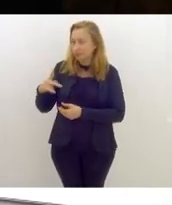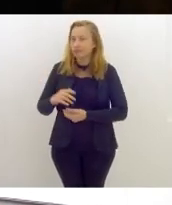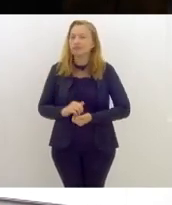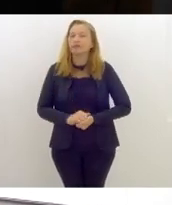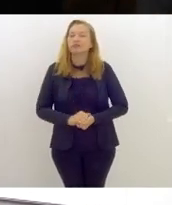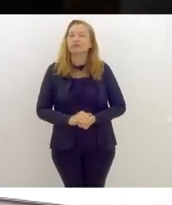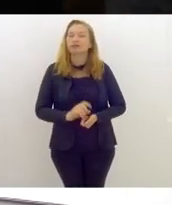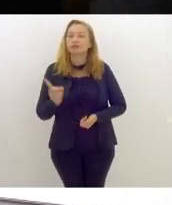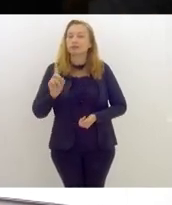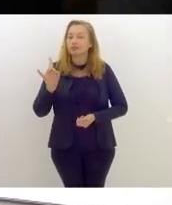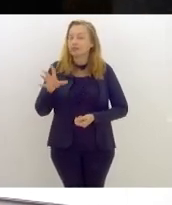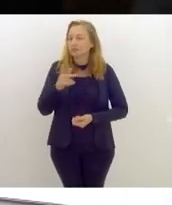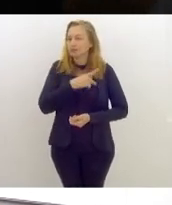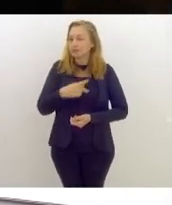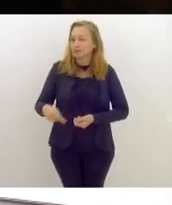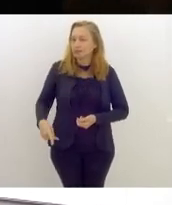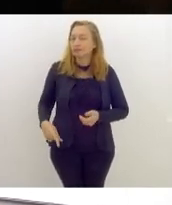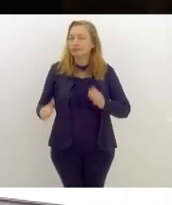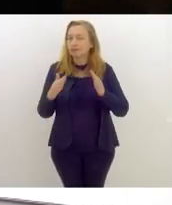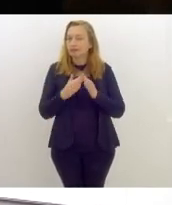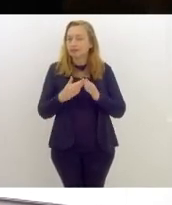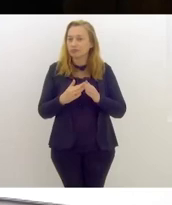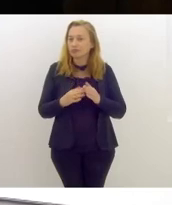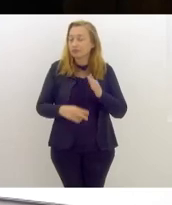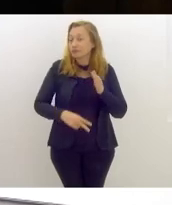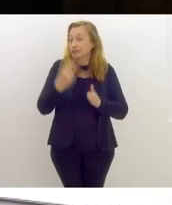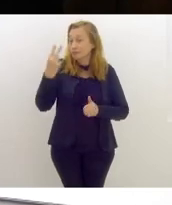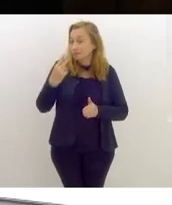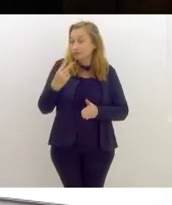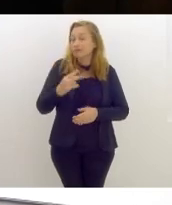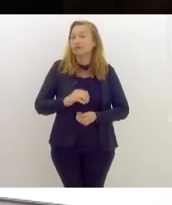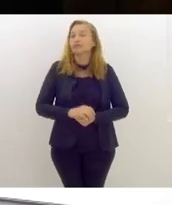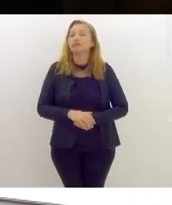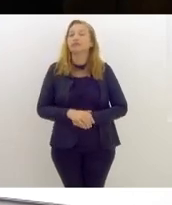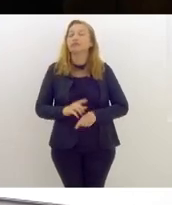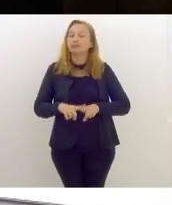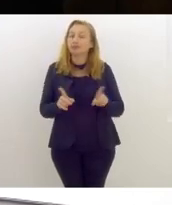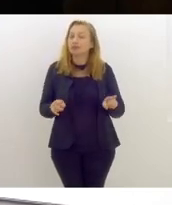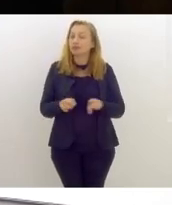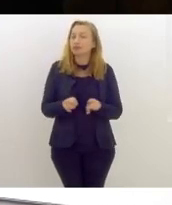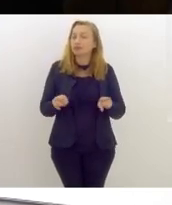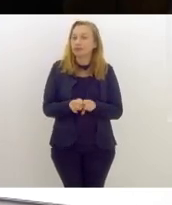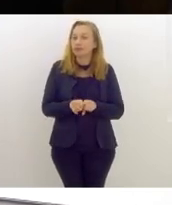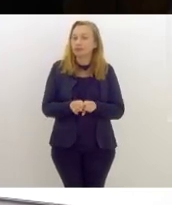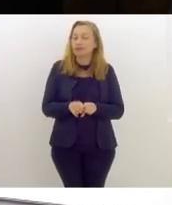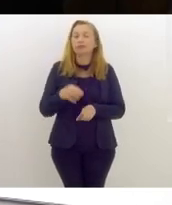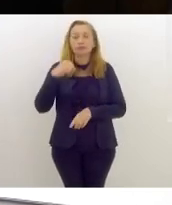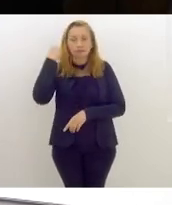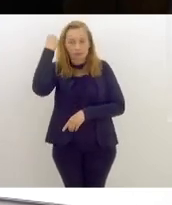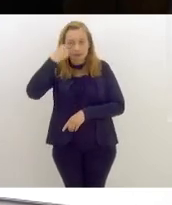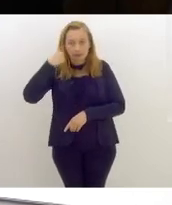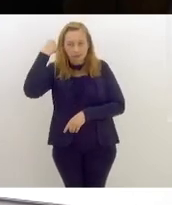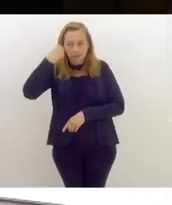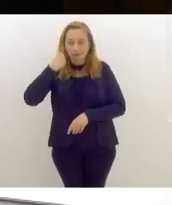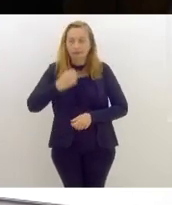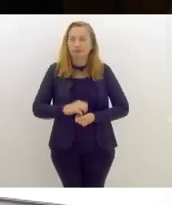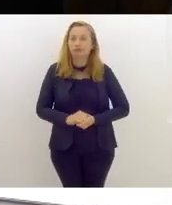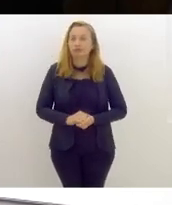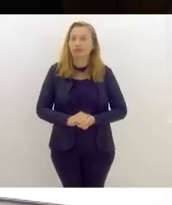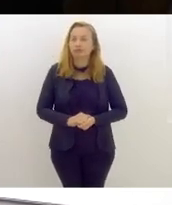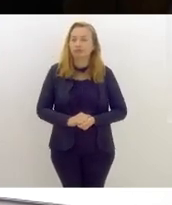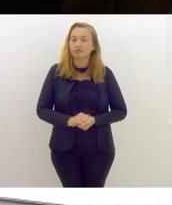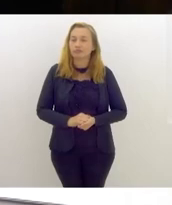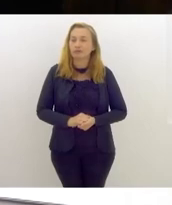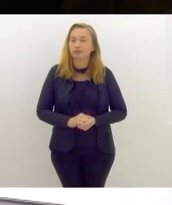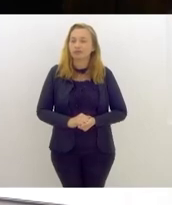para não só para Presidente desta casa por duas vezes mas também para o voto para o Senado e